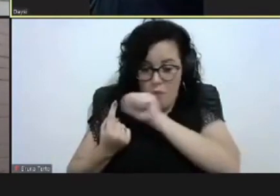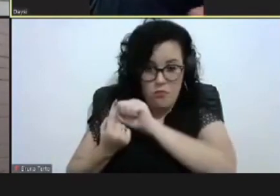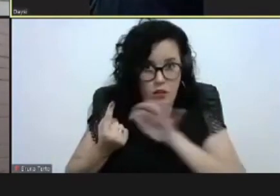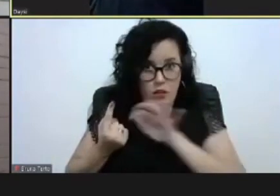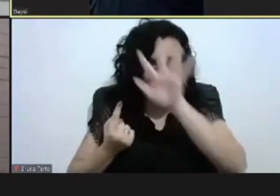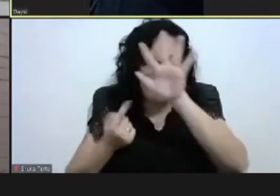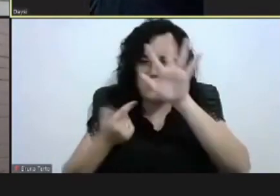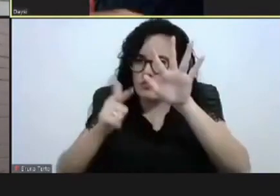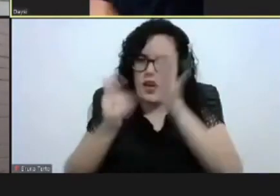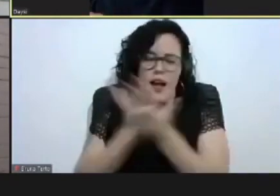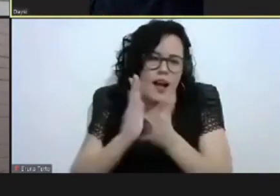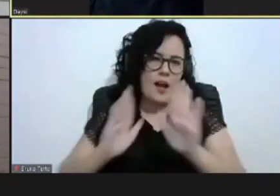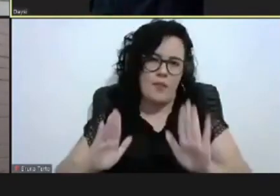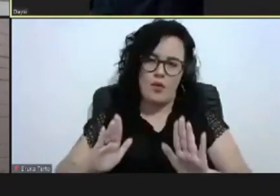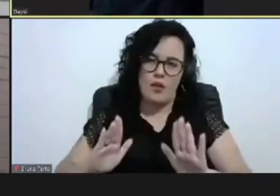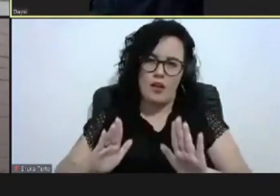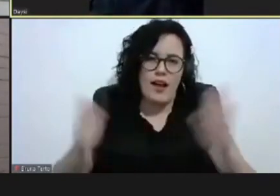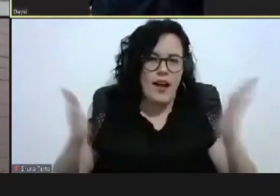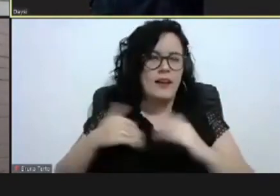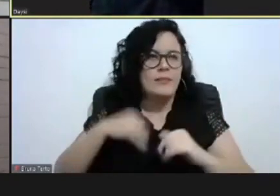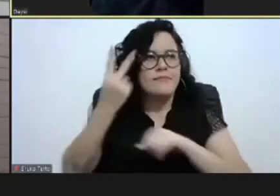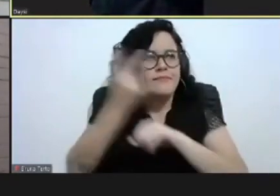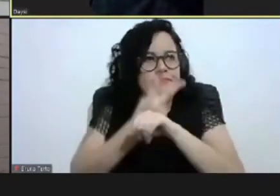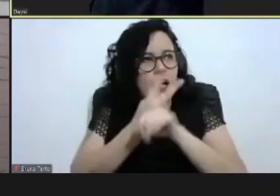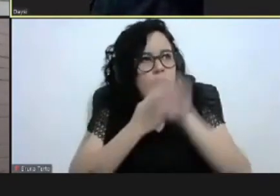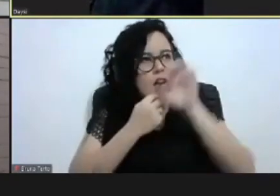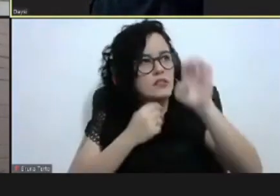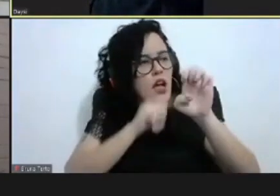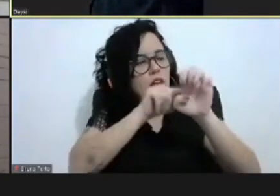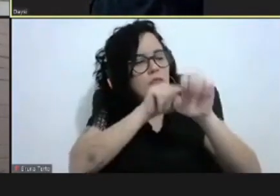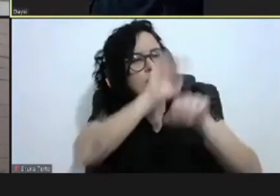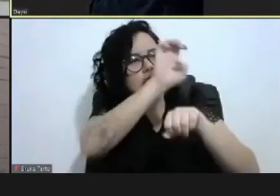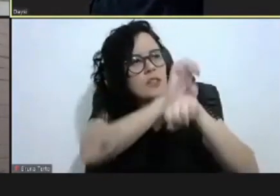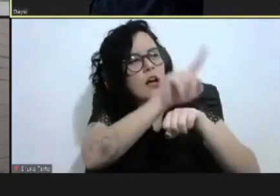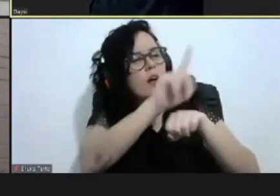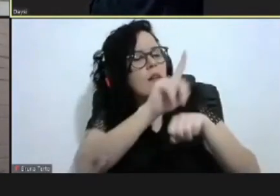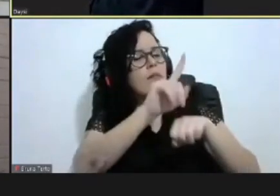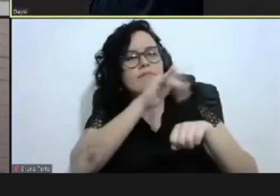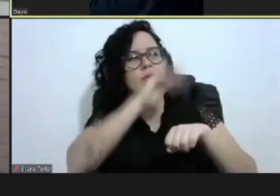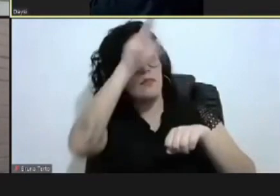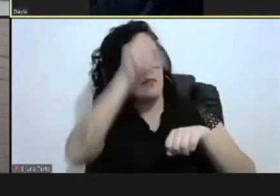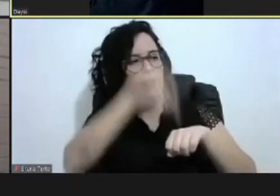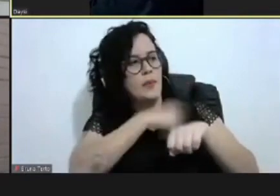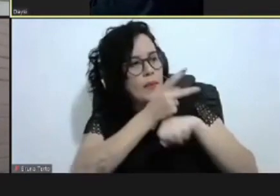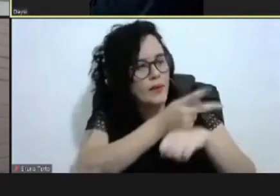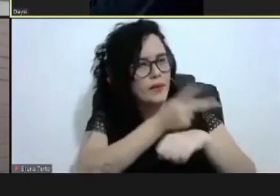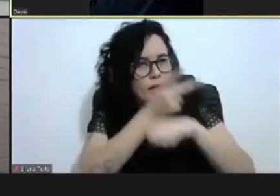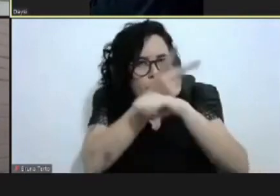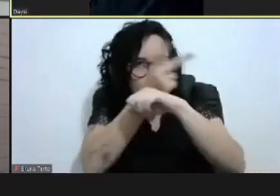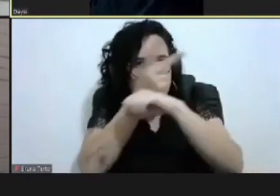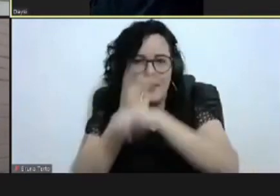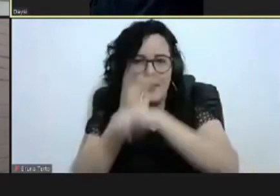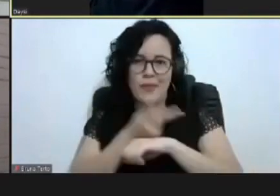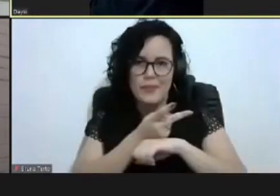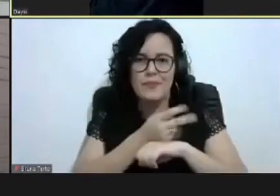a Dinarp acabou. E, então, cada mês que sai a CUT é mensal,